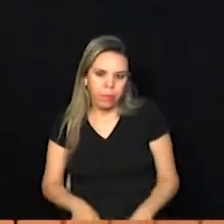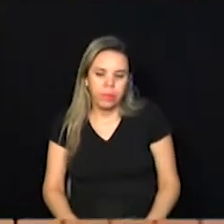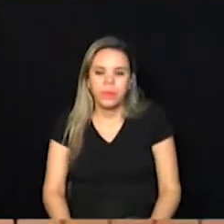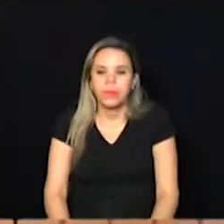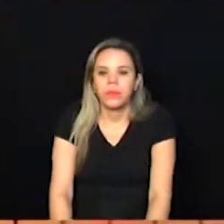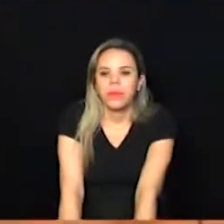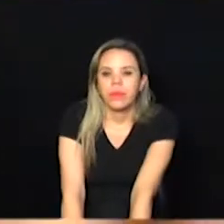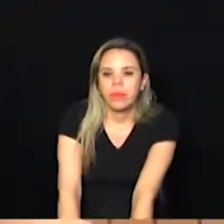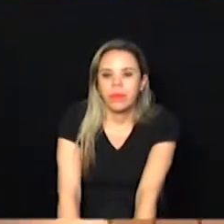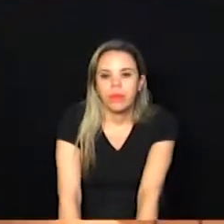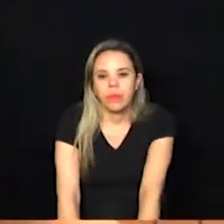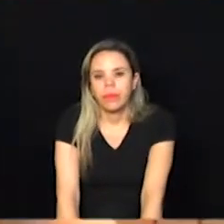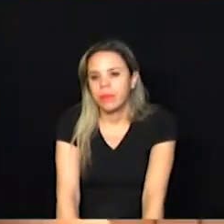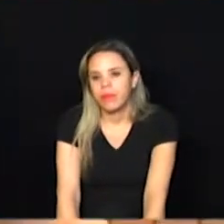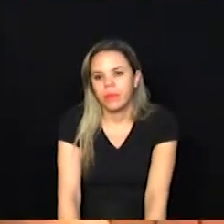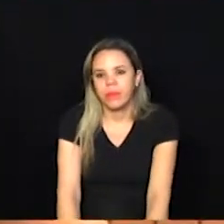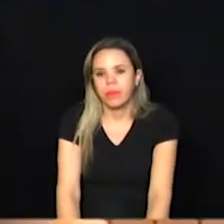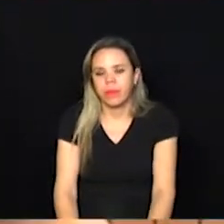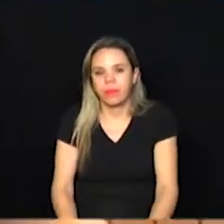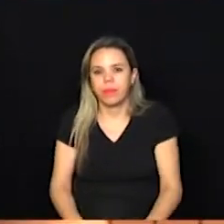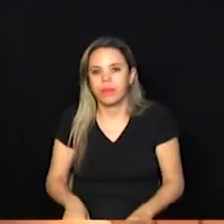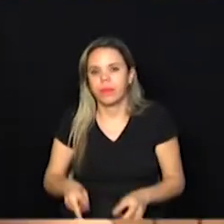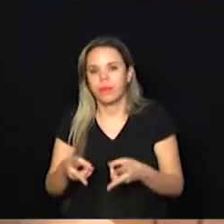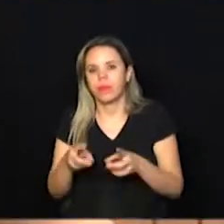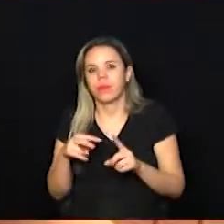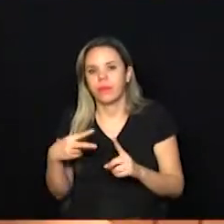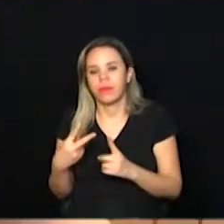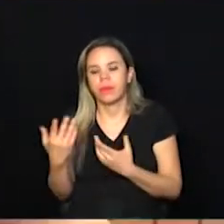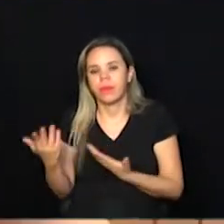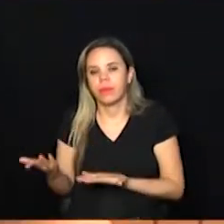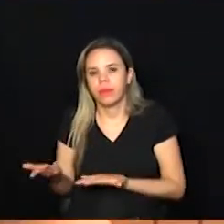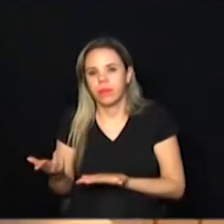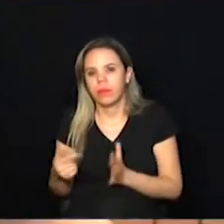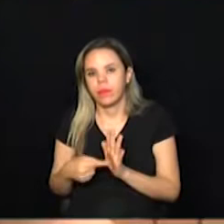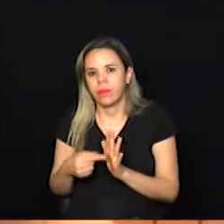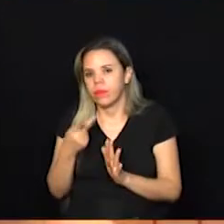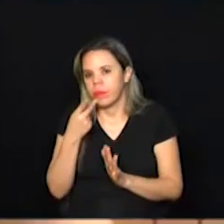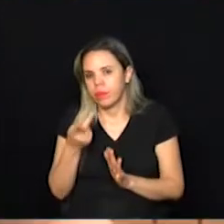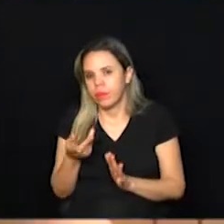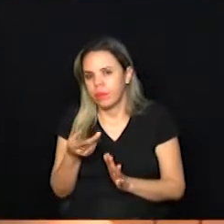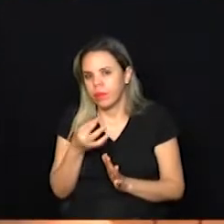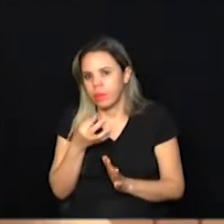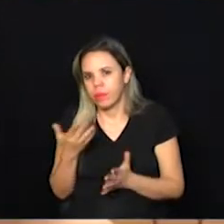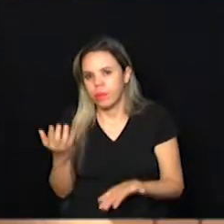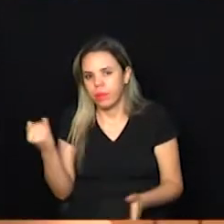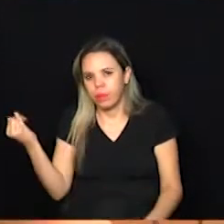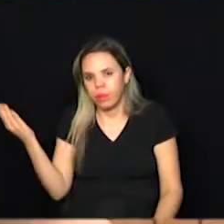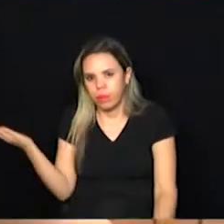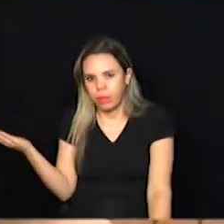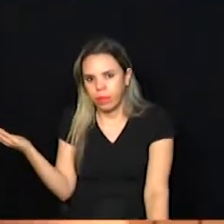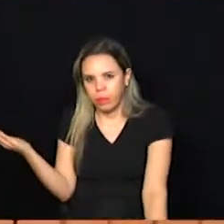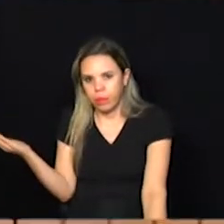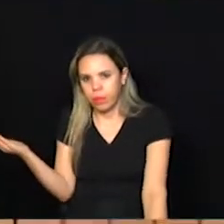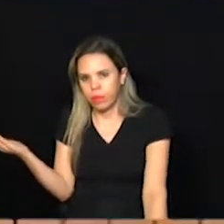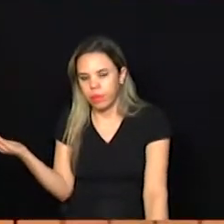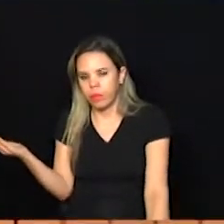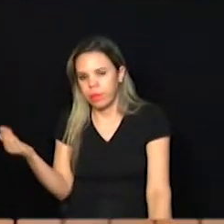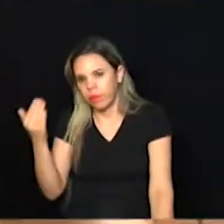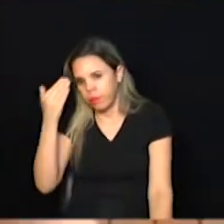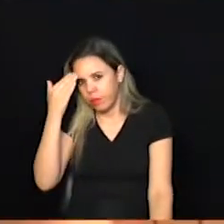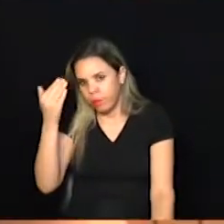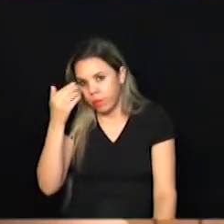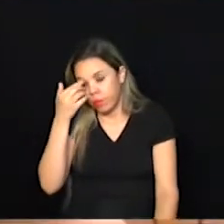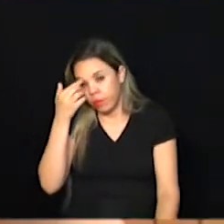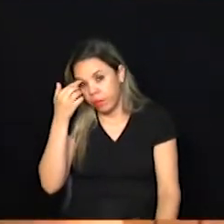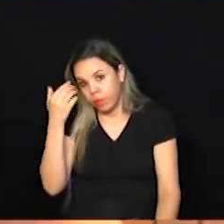Com esse olhar, com essa perspectiva que foi apresentada. É importantíssimo esse passo, agradeço